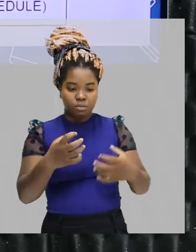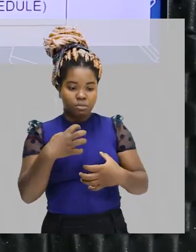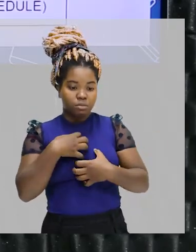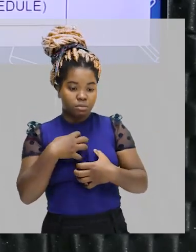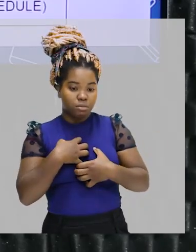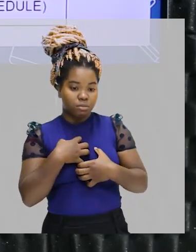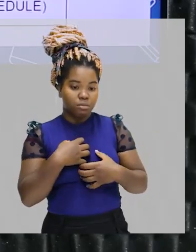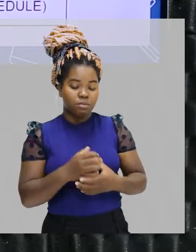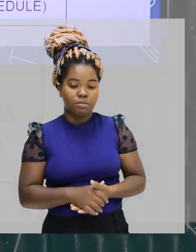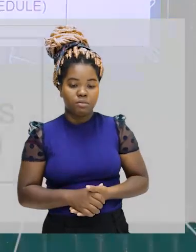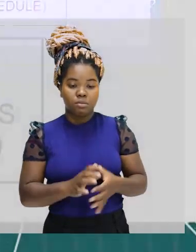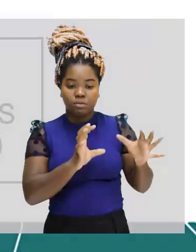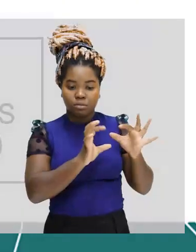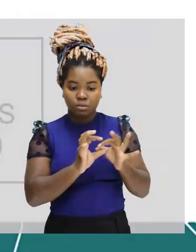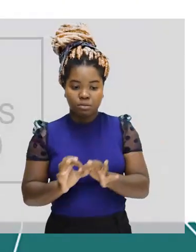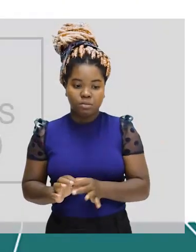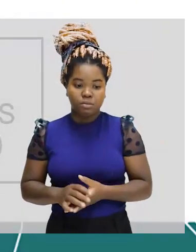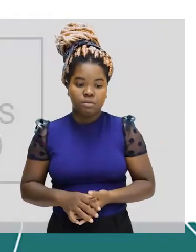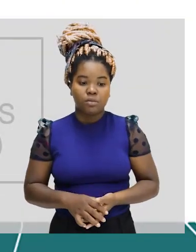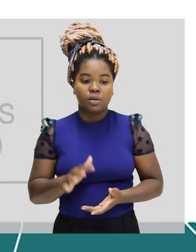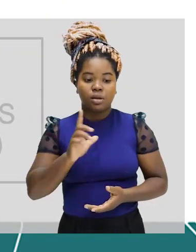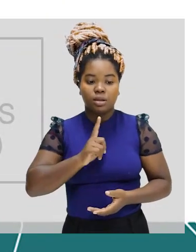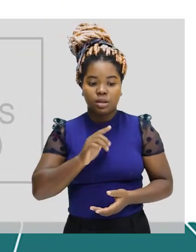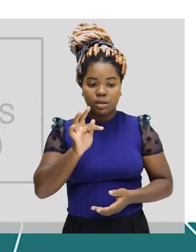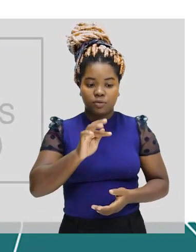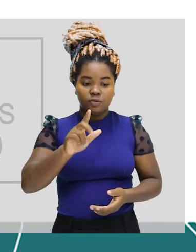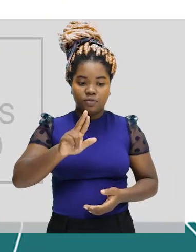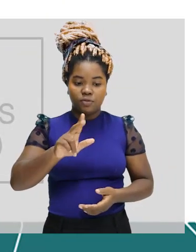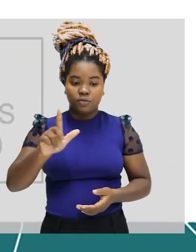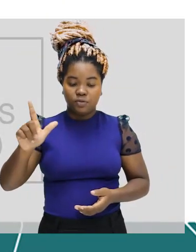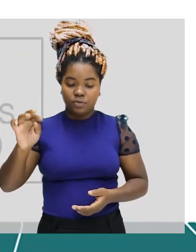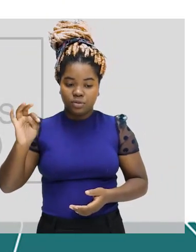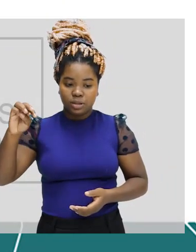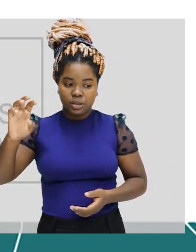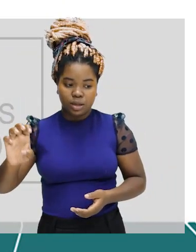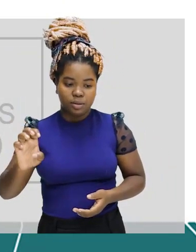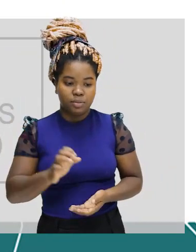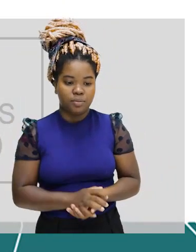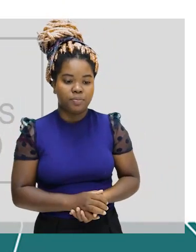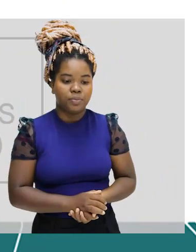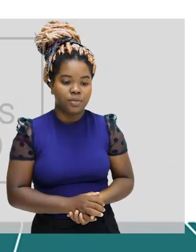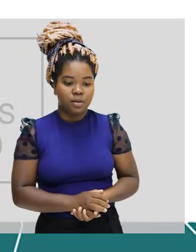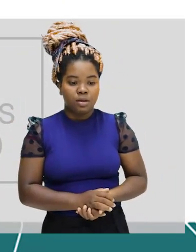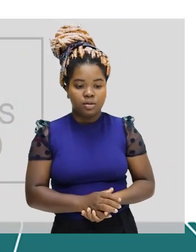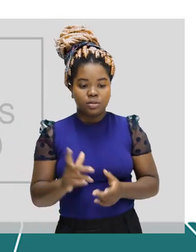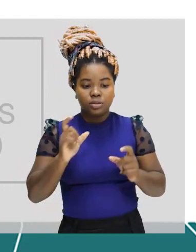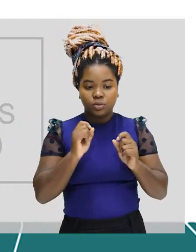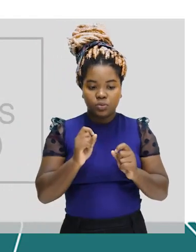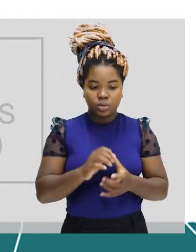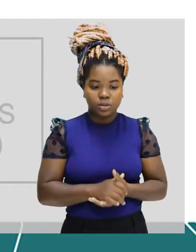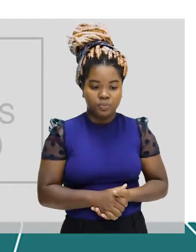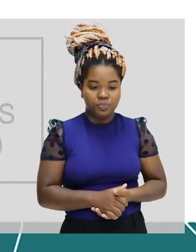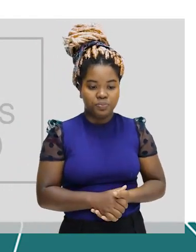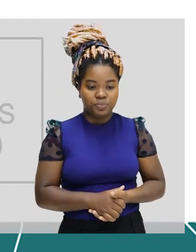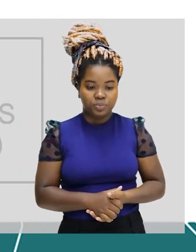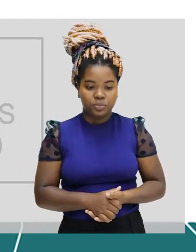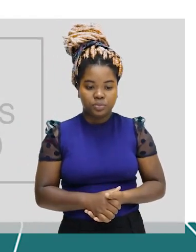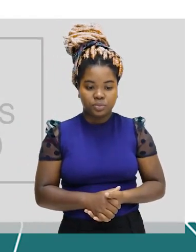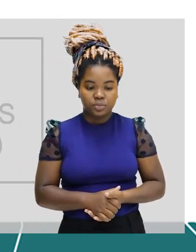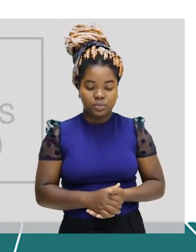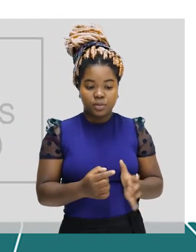pelo contexto. Full-time, part-time ou flex-time. São termos que normalmente aparecem